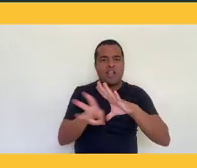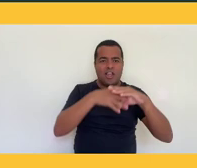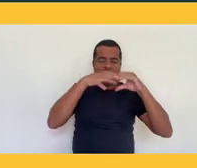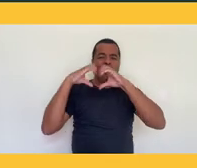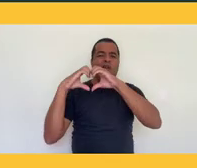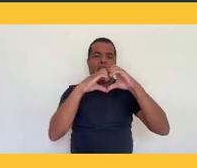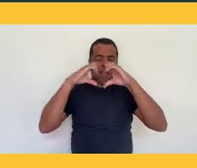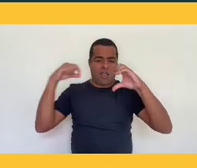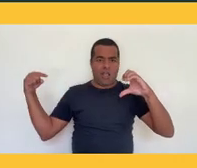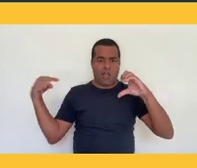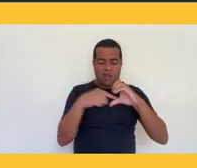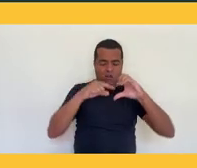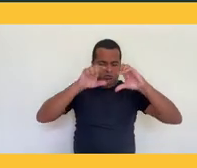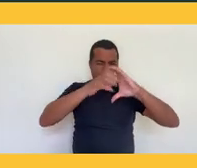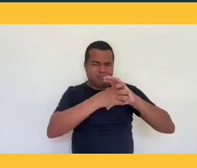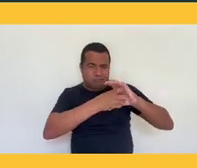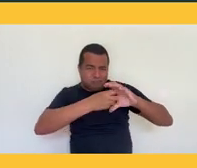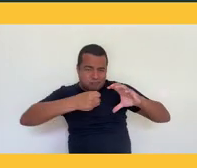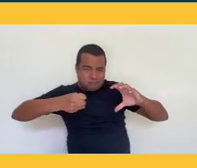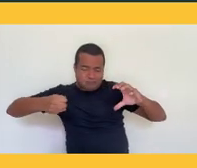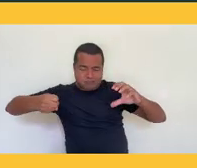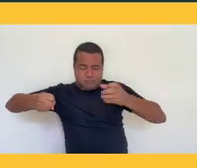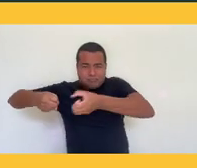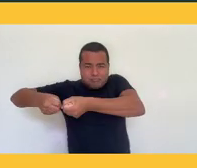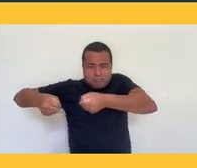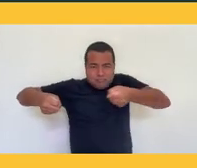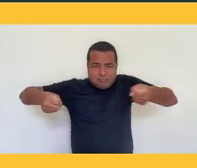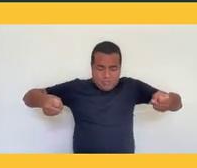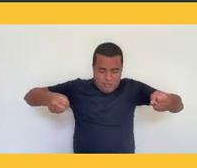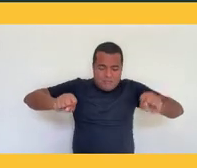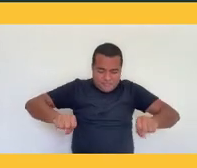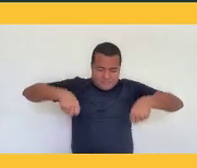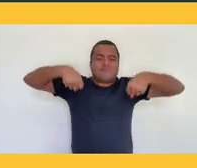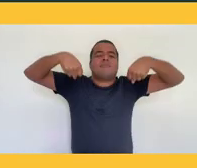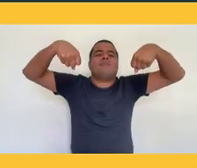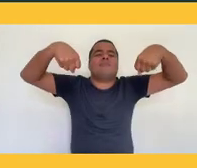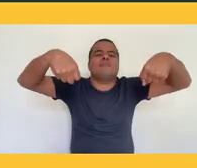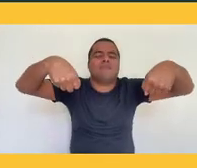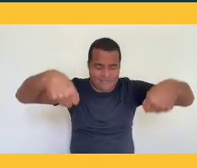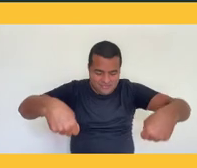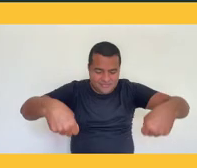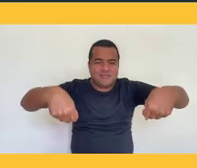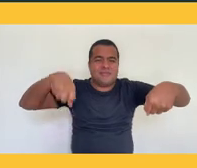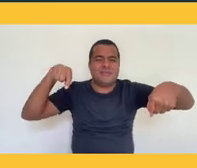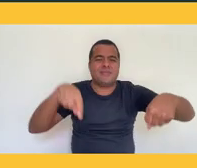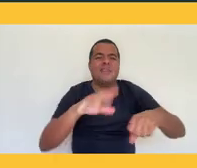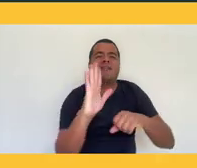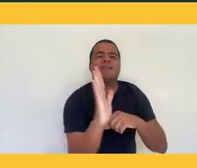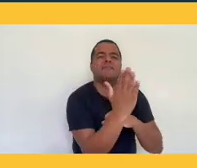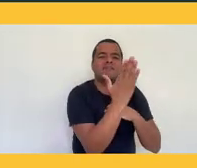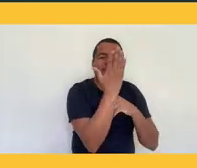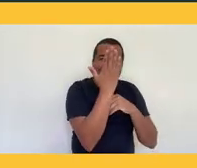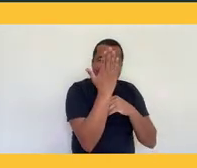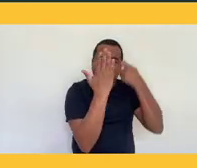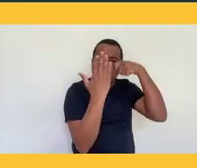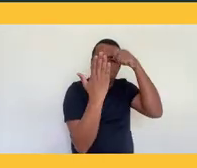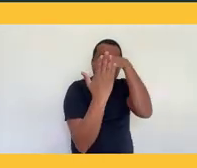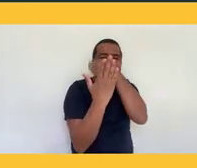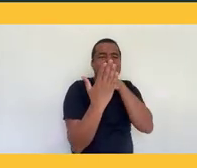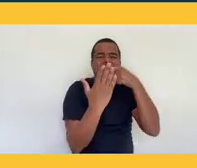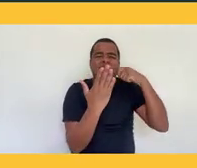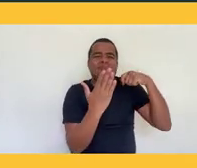inteiras. Cabe uma penteadeira. Cabe nós dois. Cabe